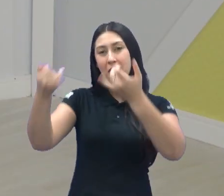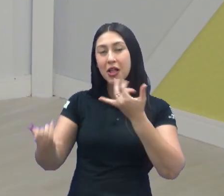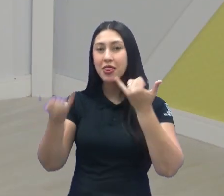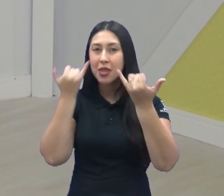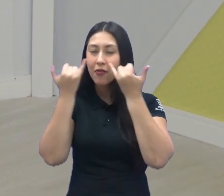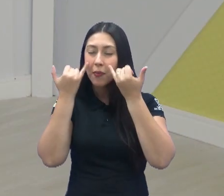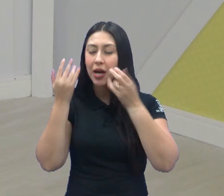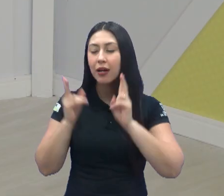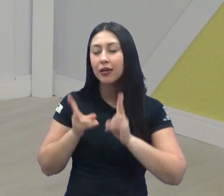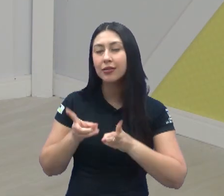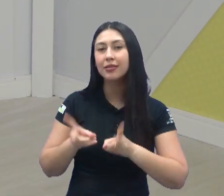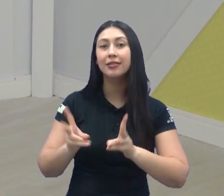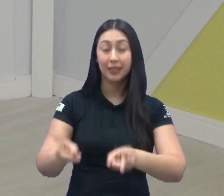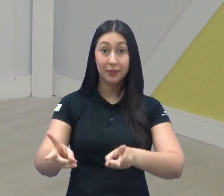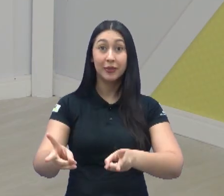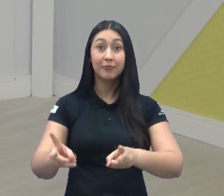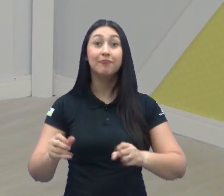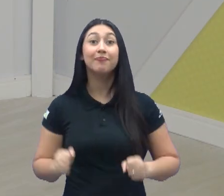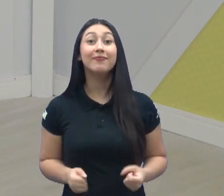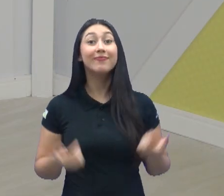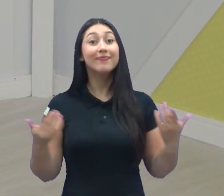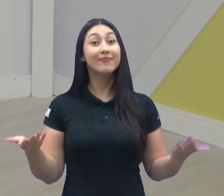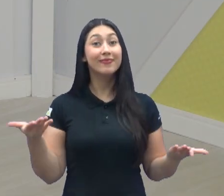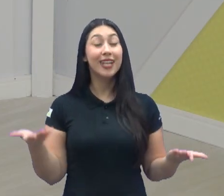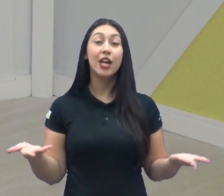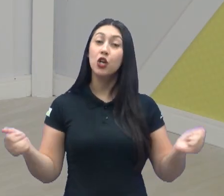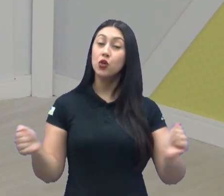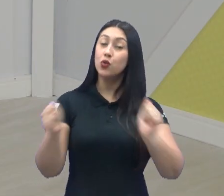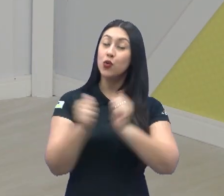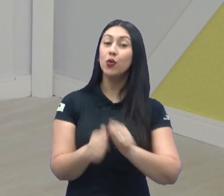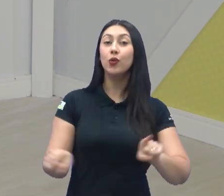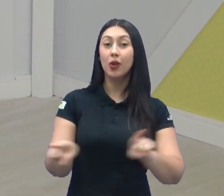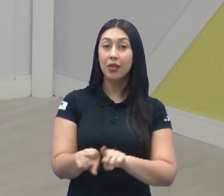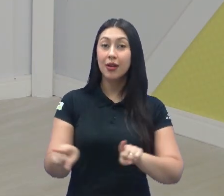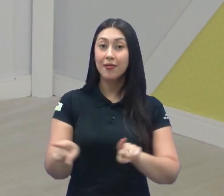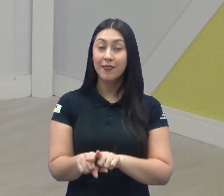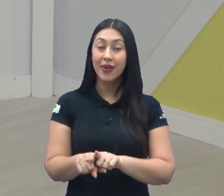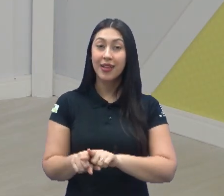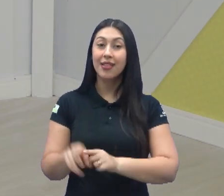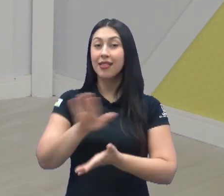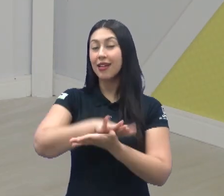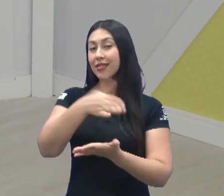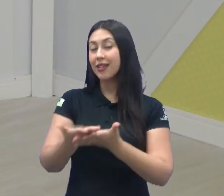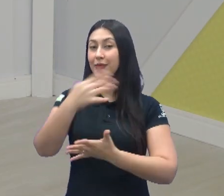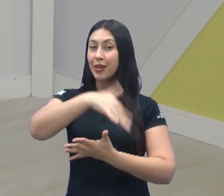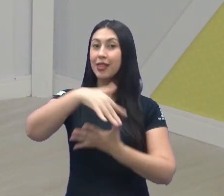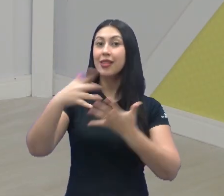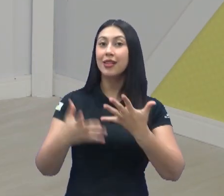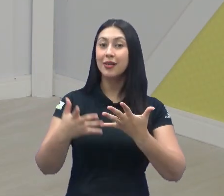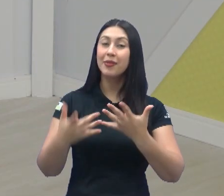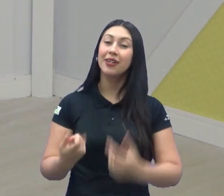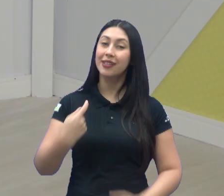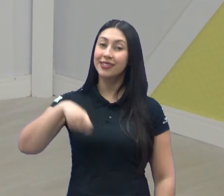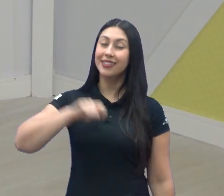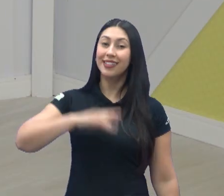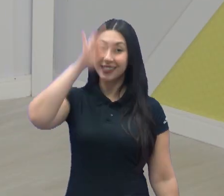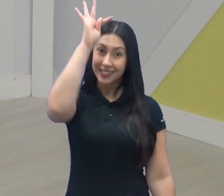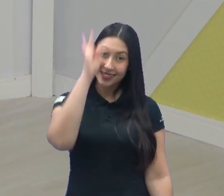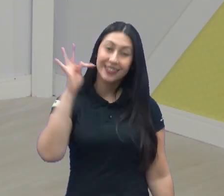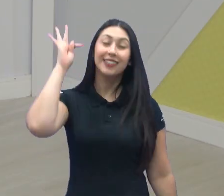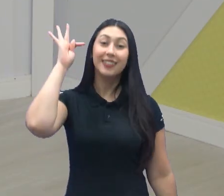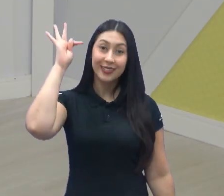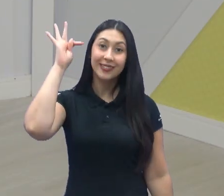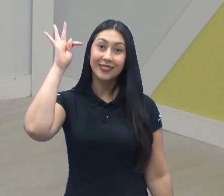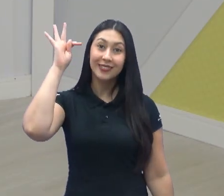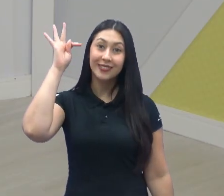bem informado aqui no nosso programa, tá certo? E olha só, aqui com a gente também a nossa intérprete de Libras, a nossa querida Tamires